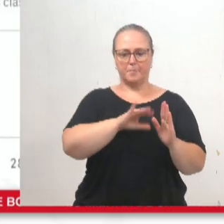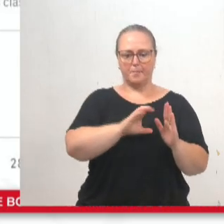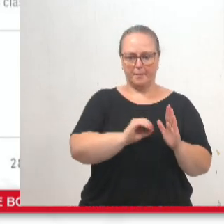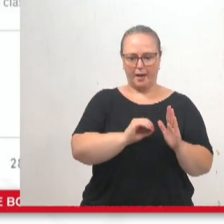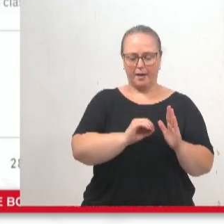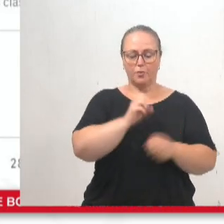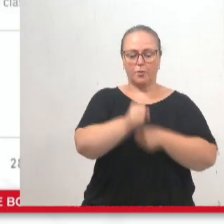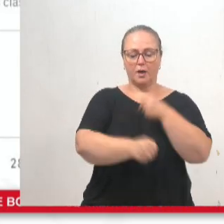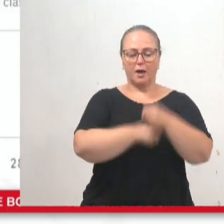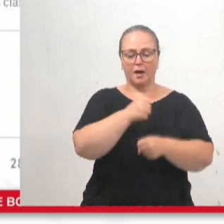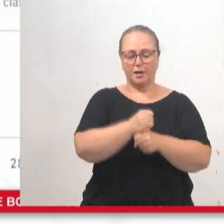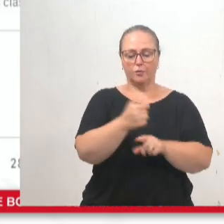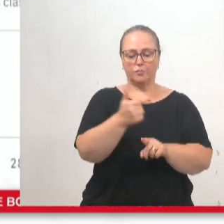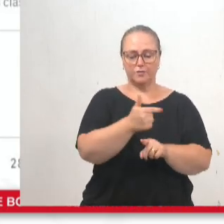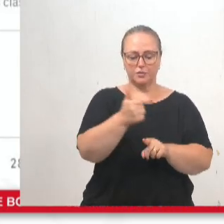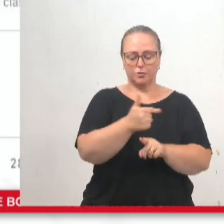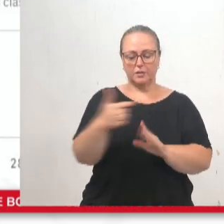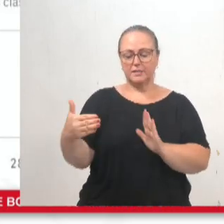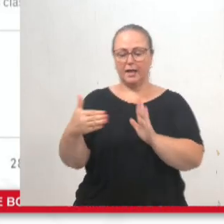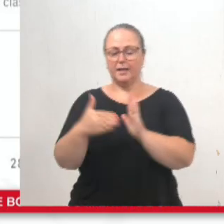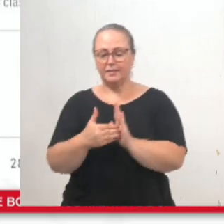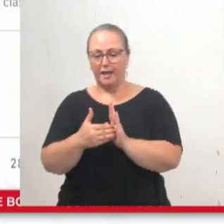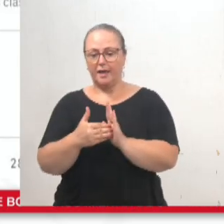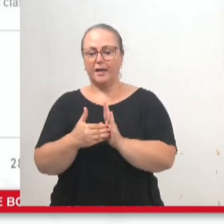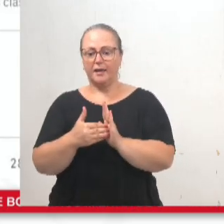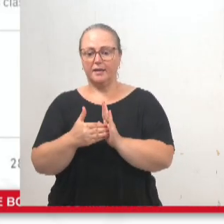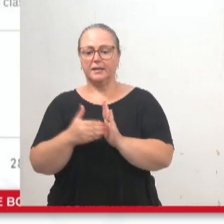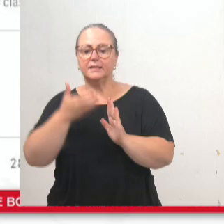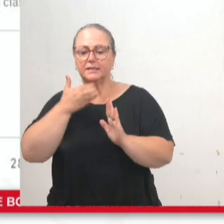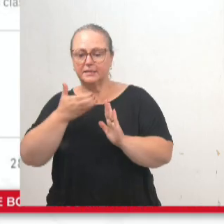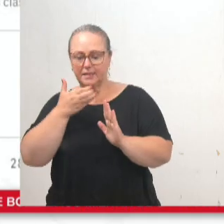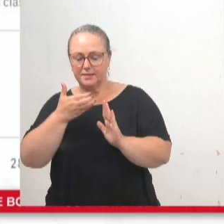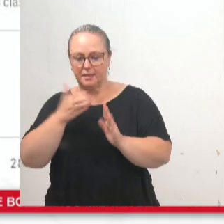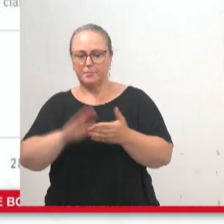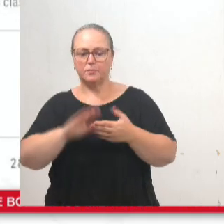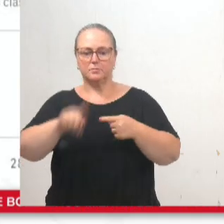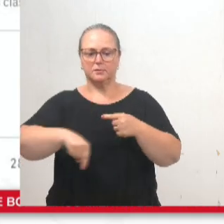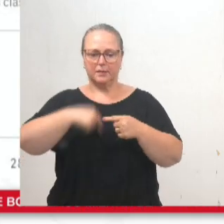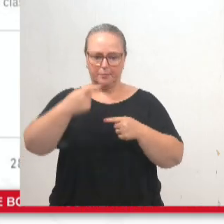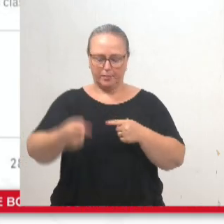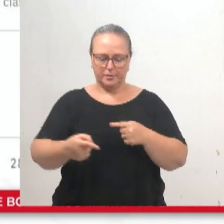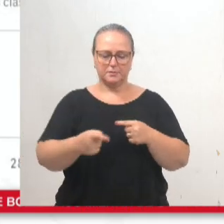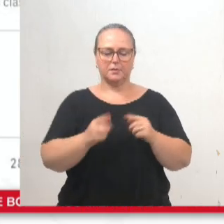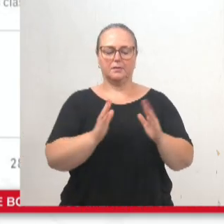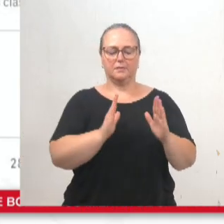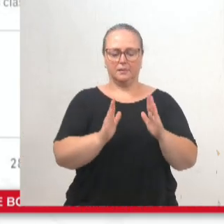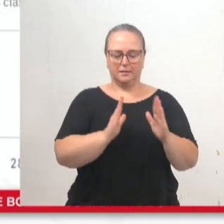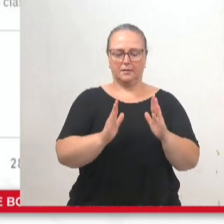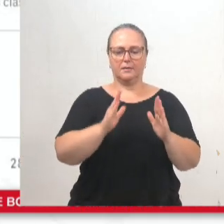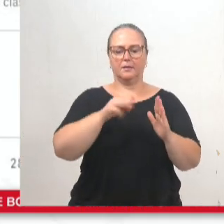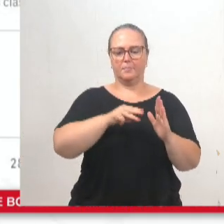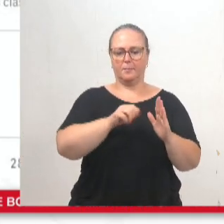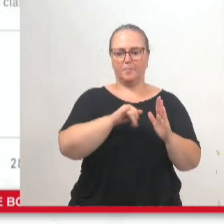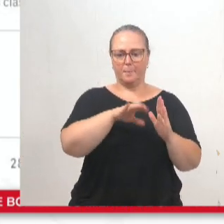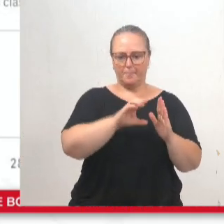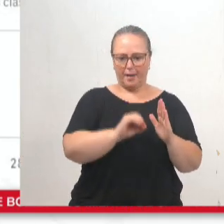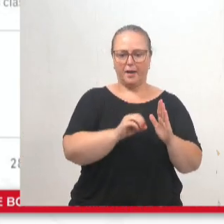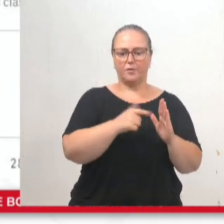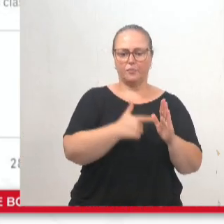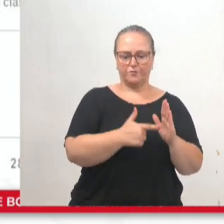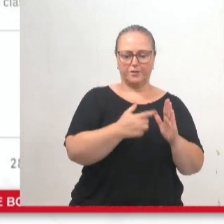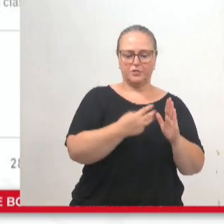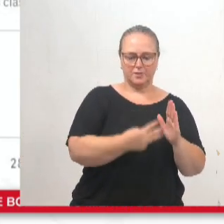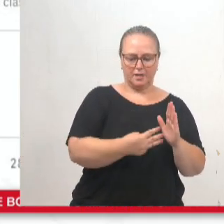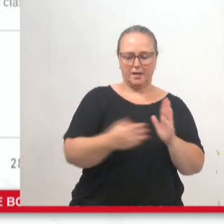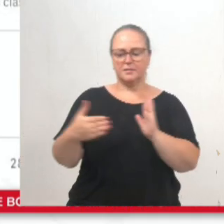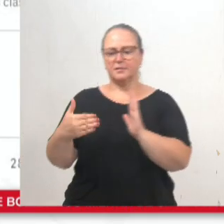2022, comparando-se com maio a dezembro de 23 e também maio a dezembro de 24. O porquê dessa escolha desse período? Foi